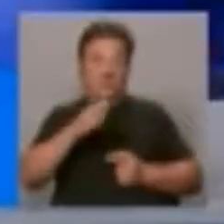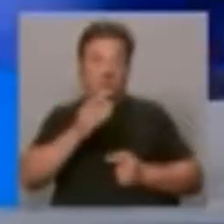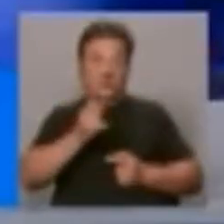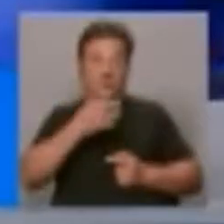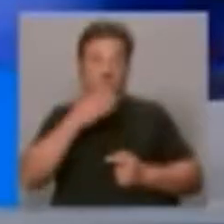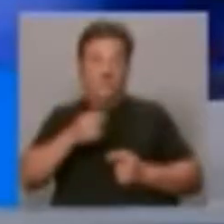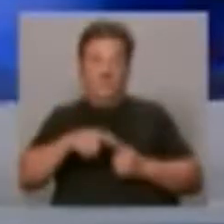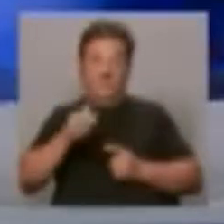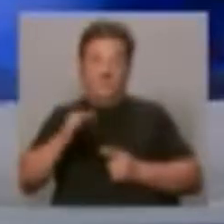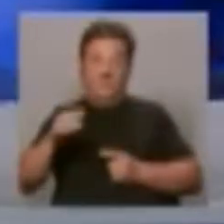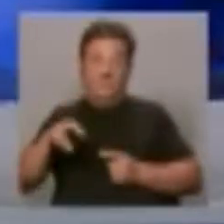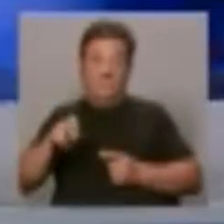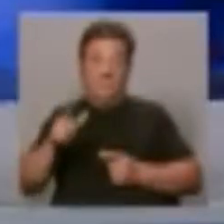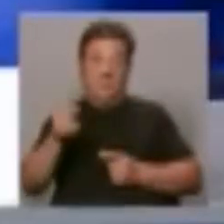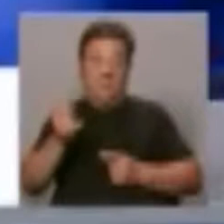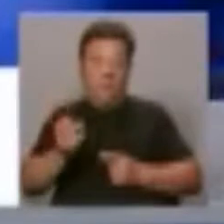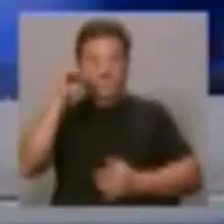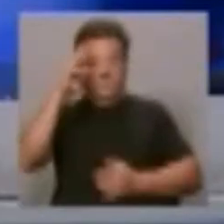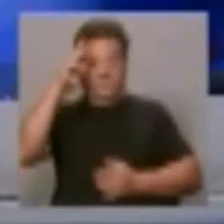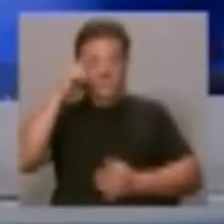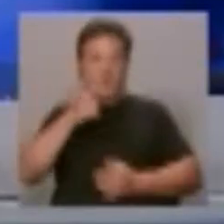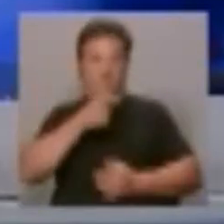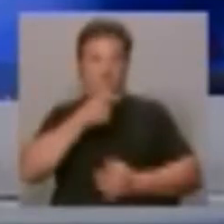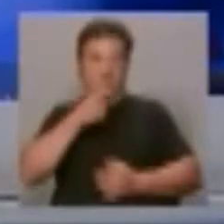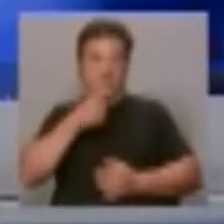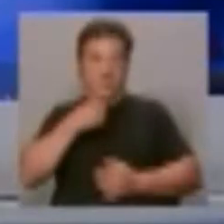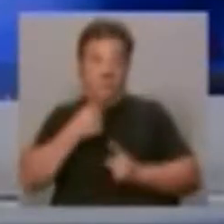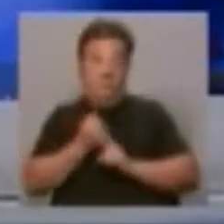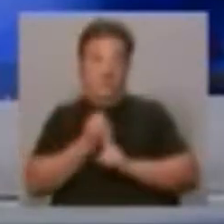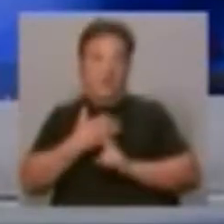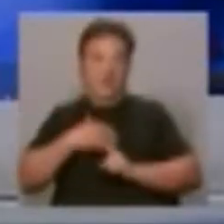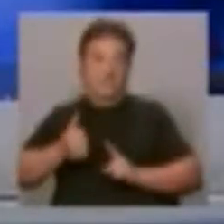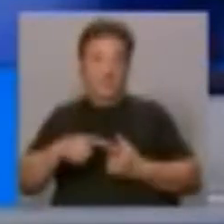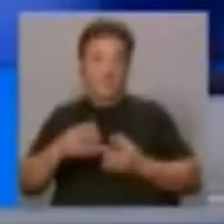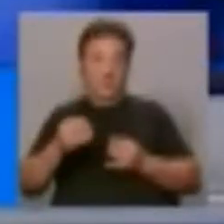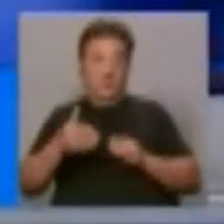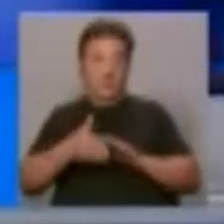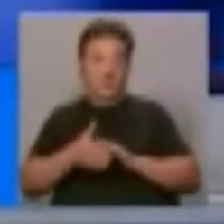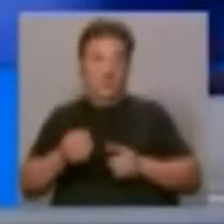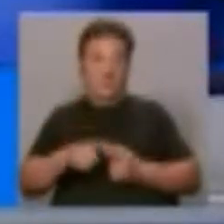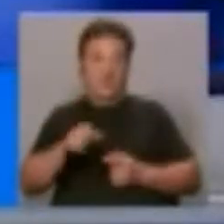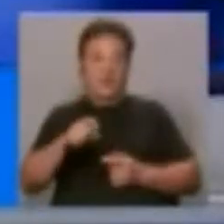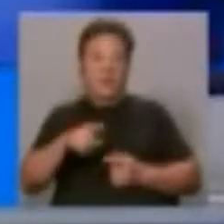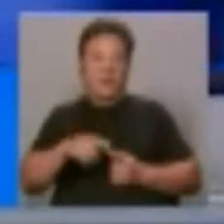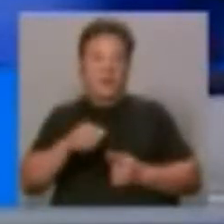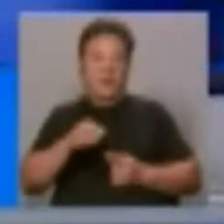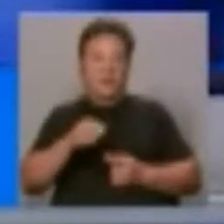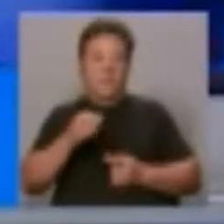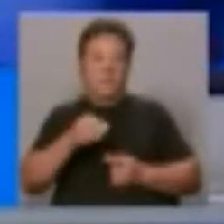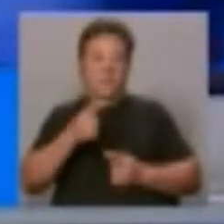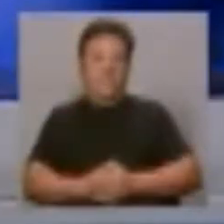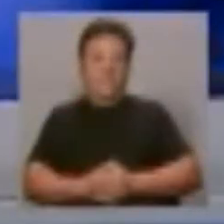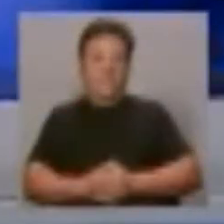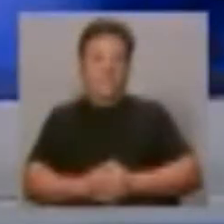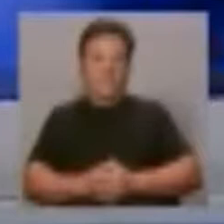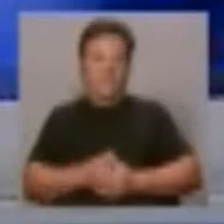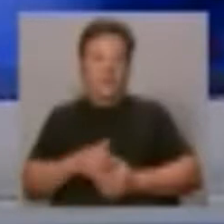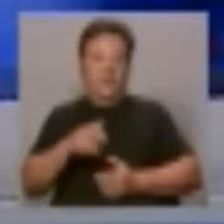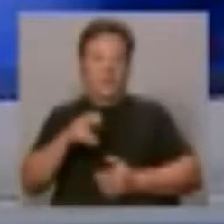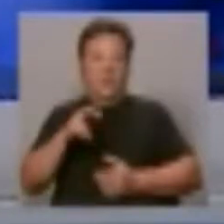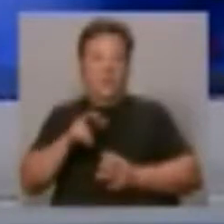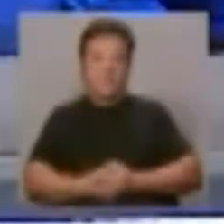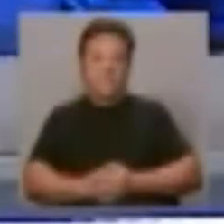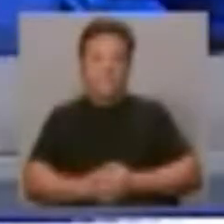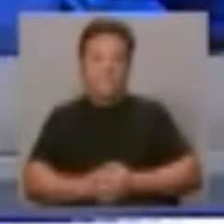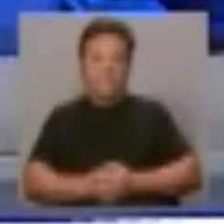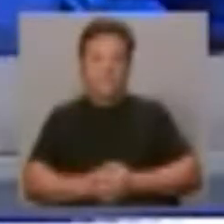Vitória, Maciú e o italiano Piccini. Lutar pela vitória em Alvalade. A equipa de Pepa foi protagonista de uma reviravolta. O Rio Ave foi ao